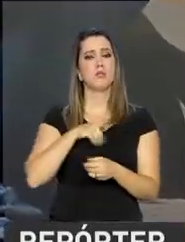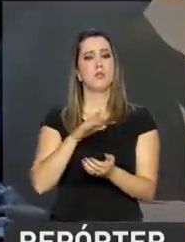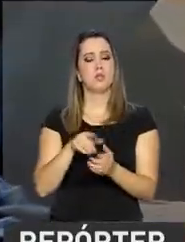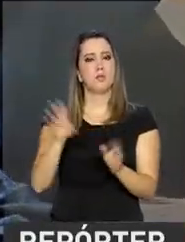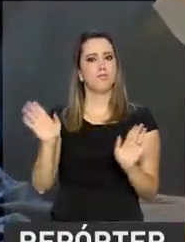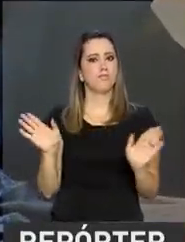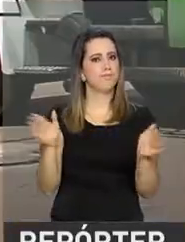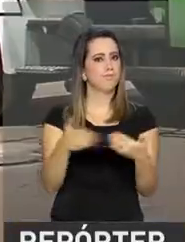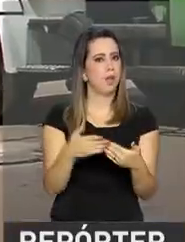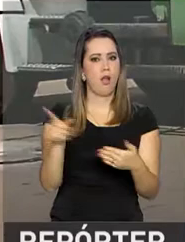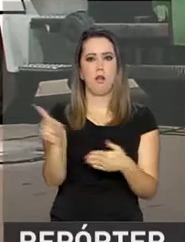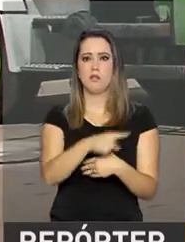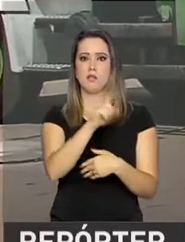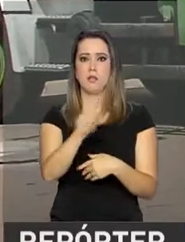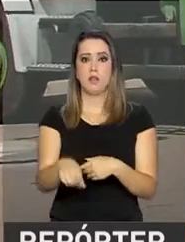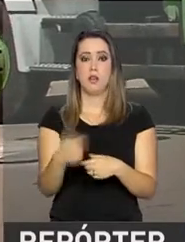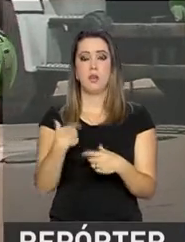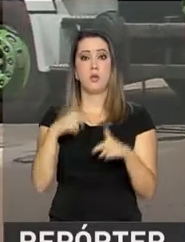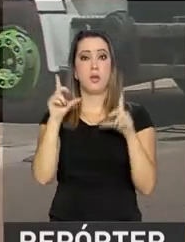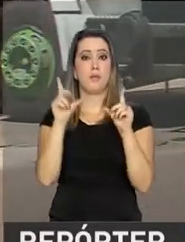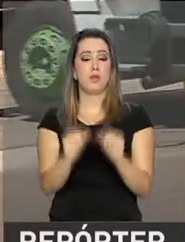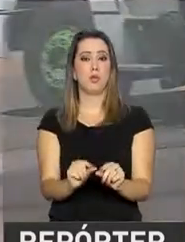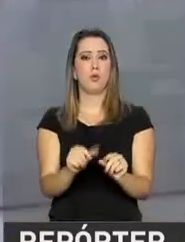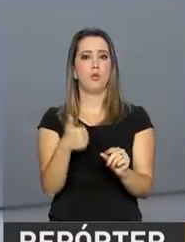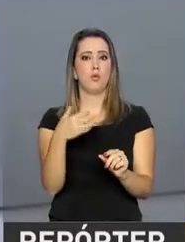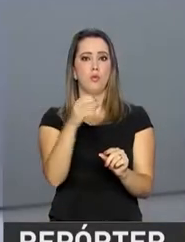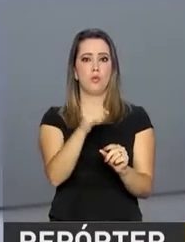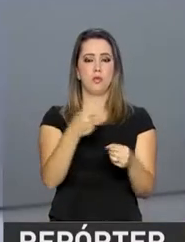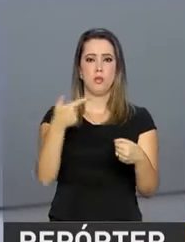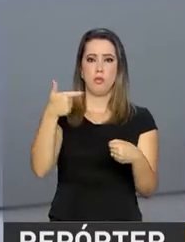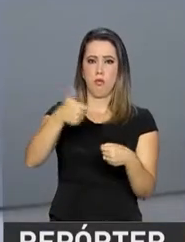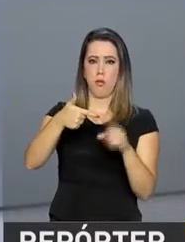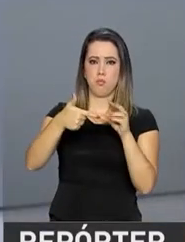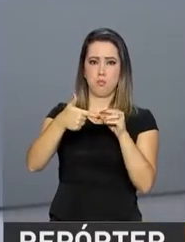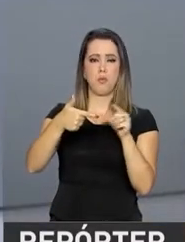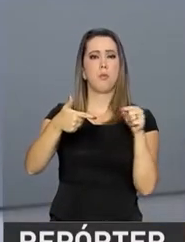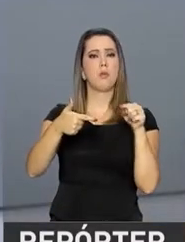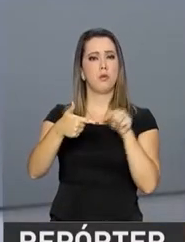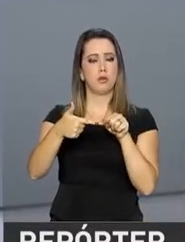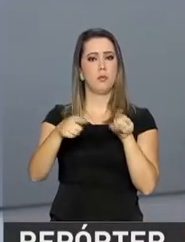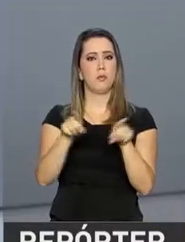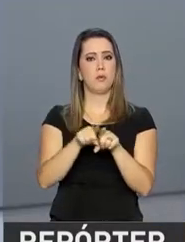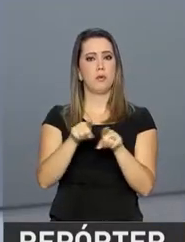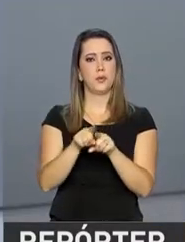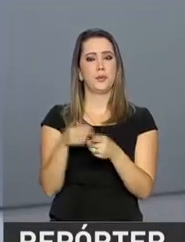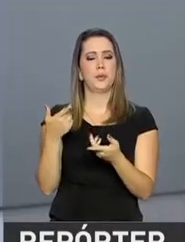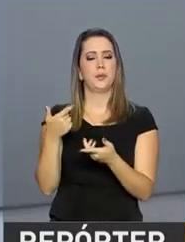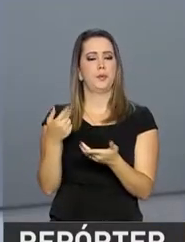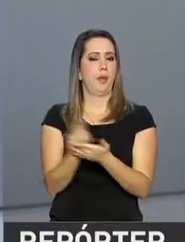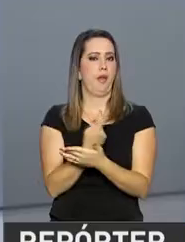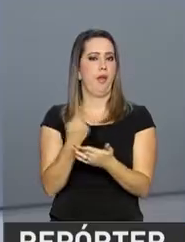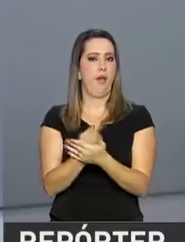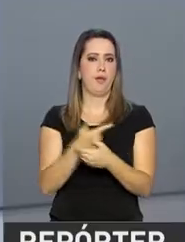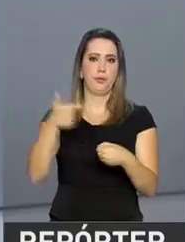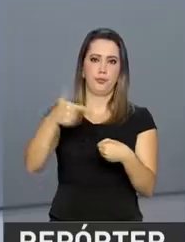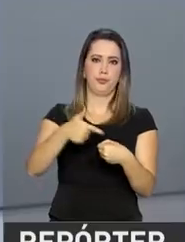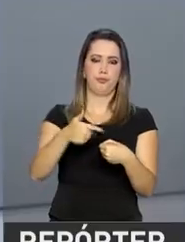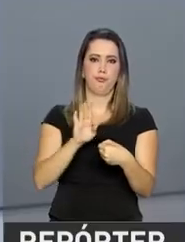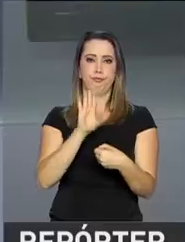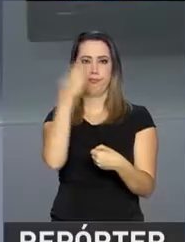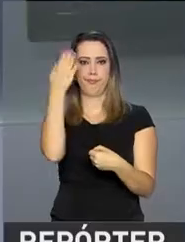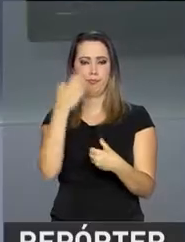interditados por estarem com vazão a menor e 10 bicos por estarem comercializando o produto fora das especificações